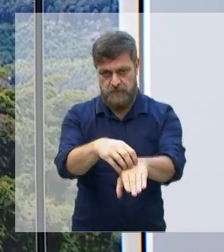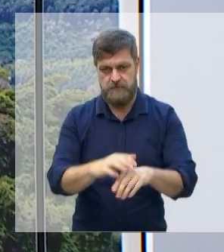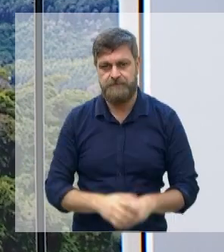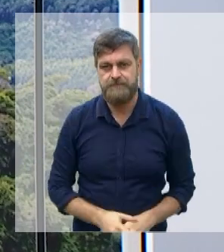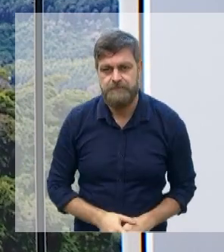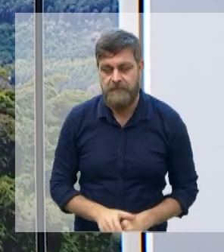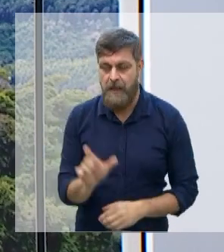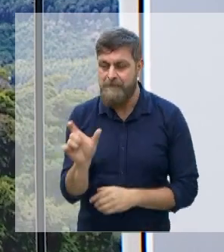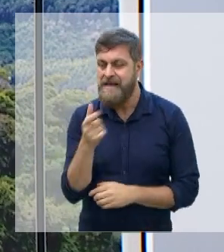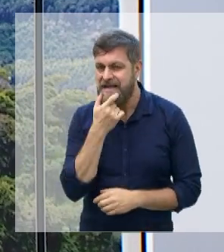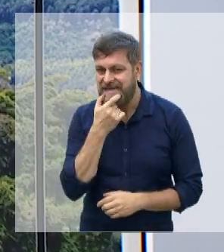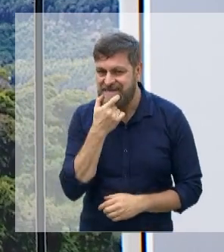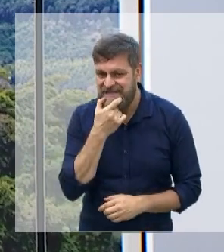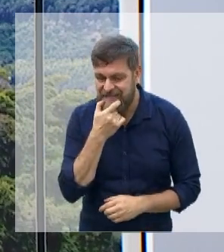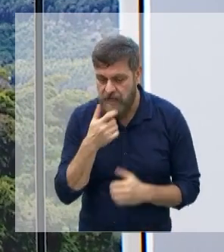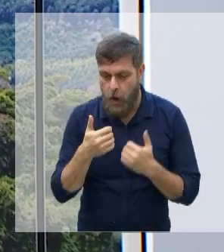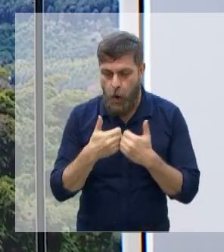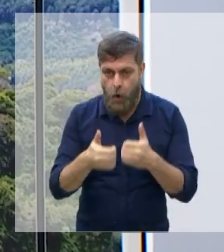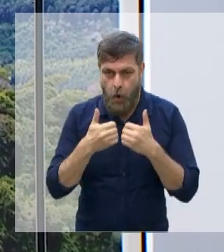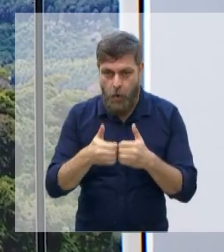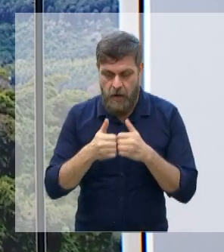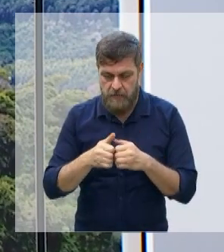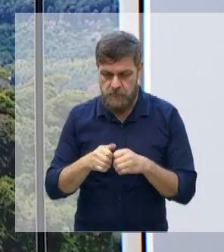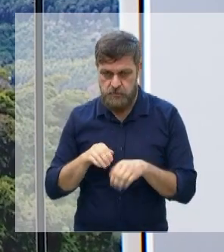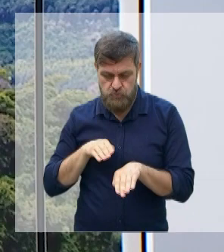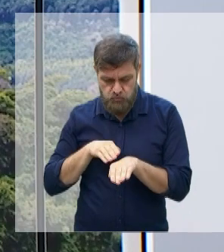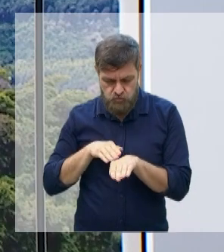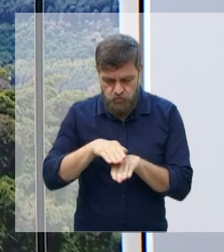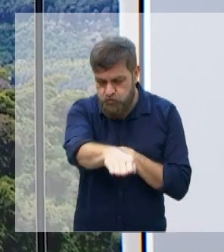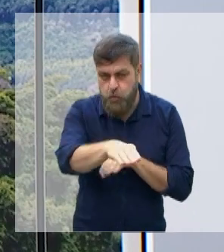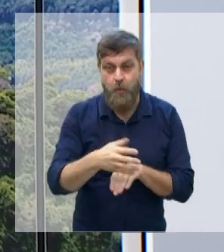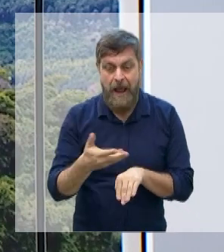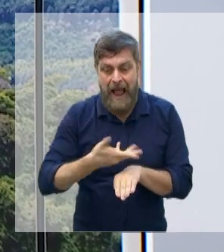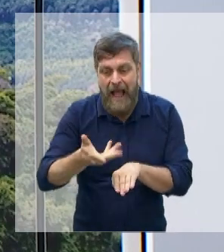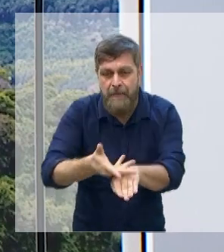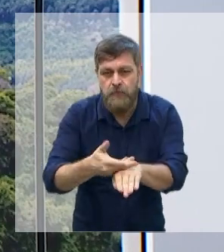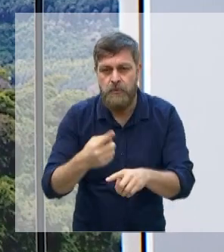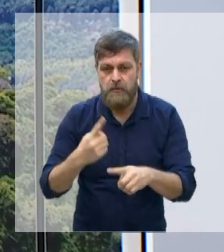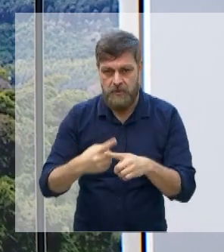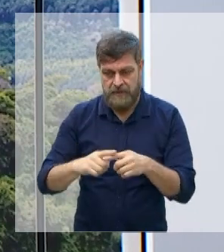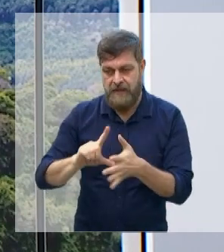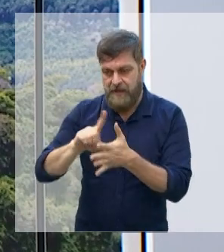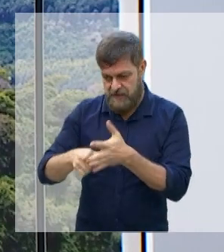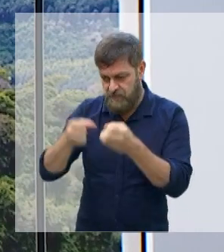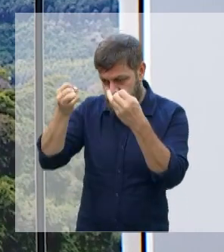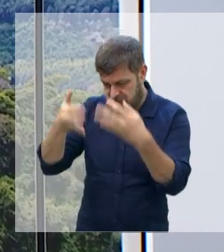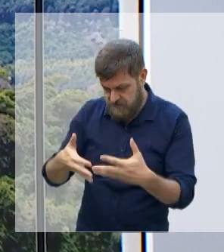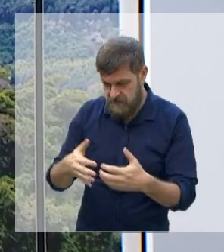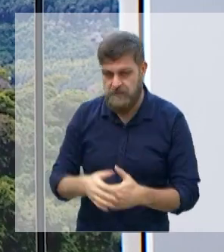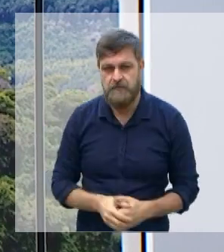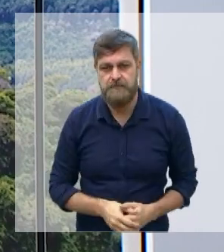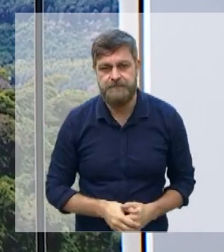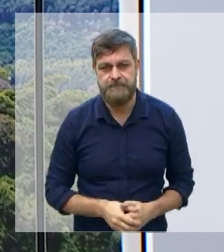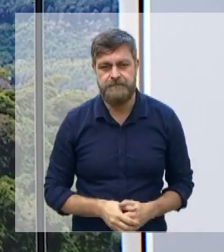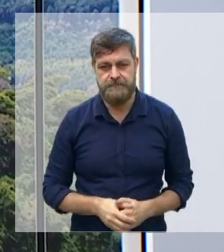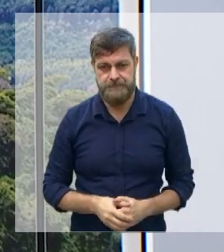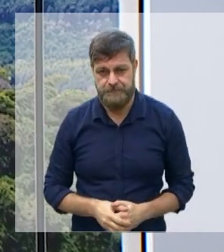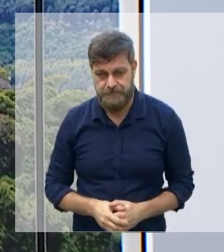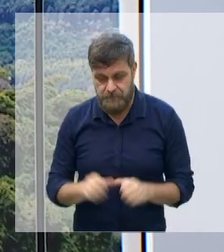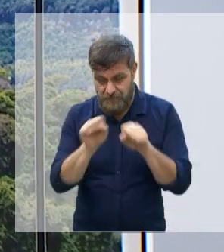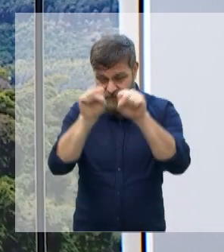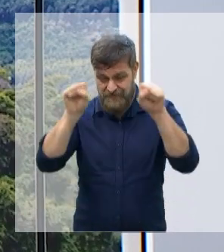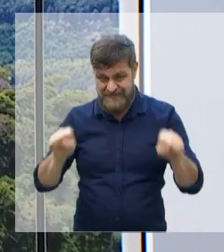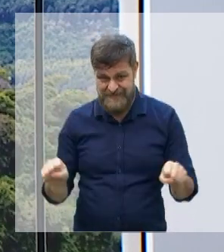uma sigla em inglês significa ônibus de trânsito rápido mas porque que nem assim depois eu falo dos terminais o sistema brt